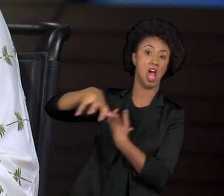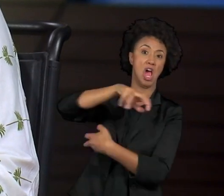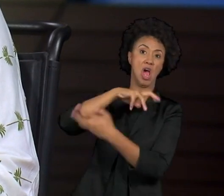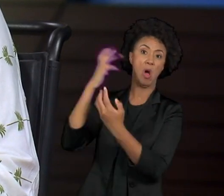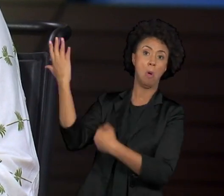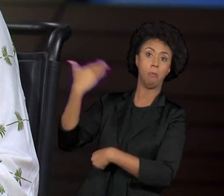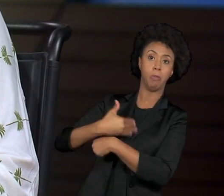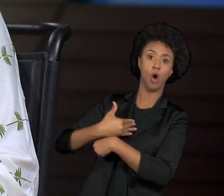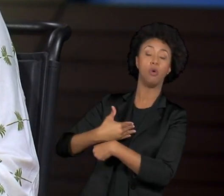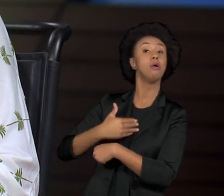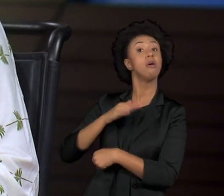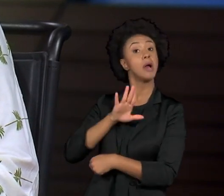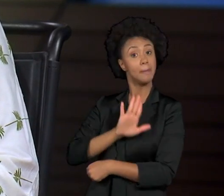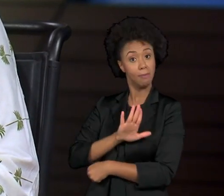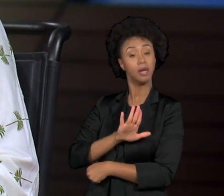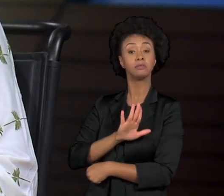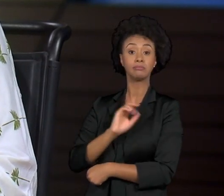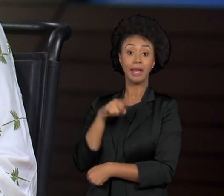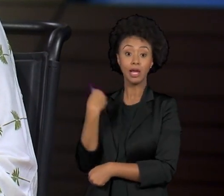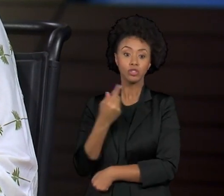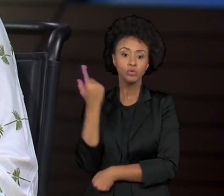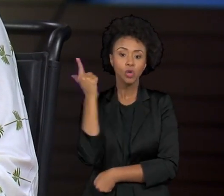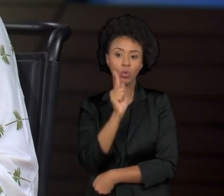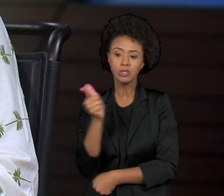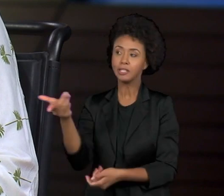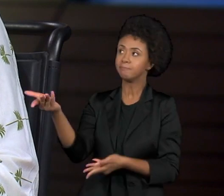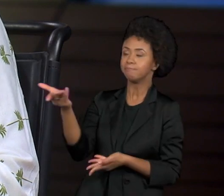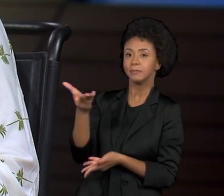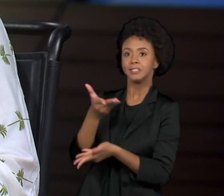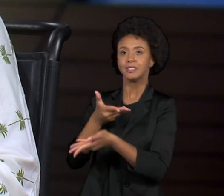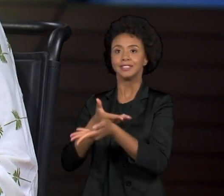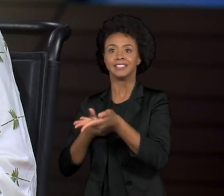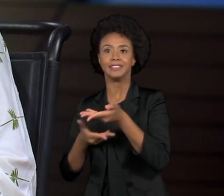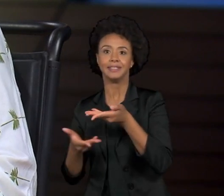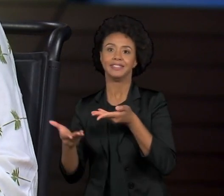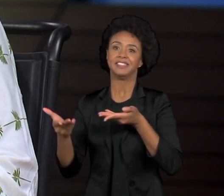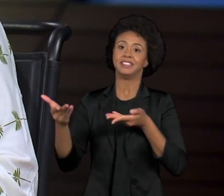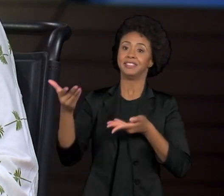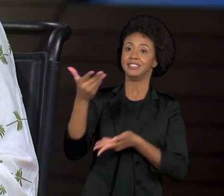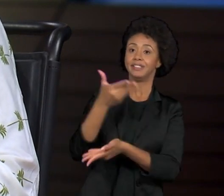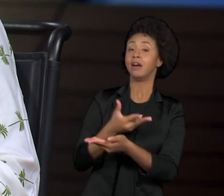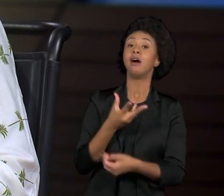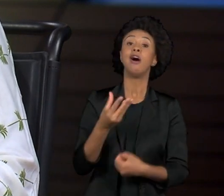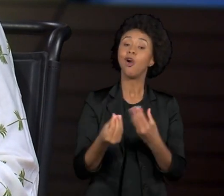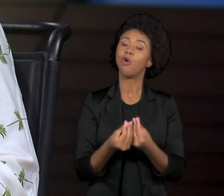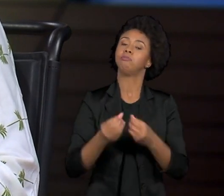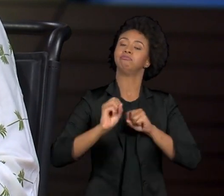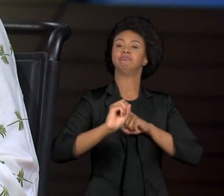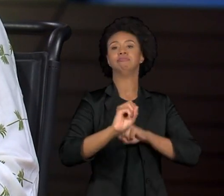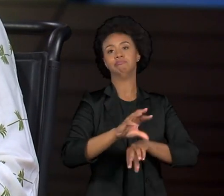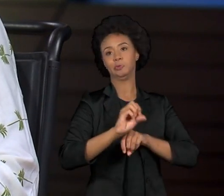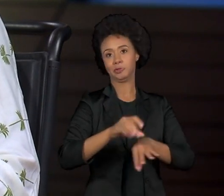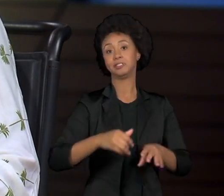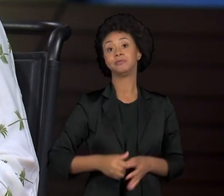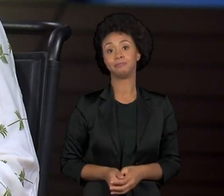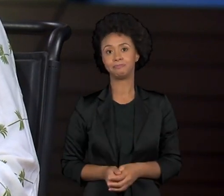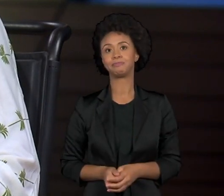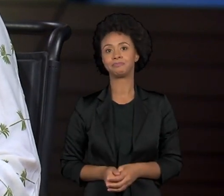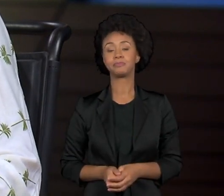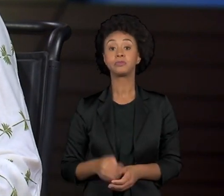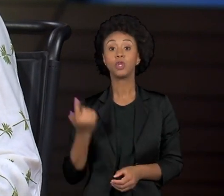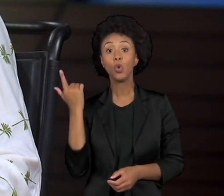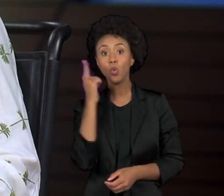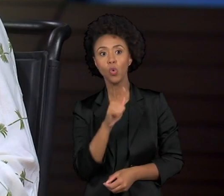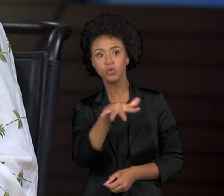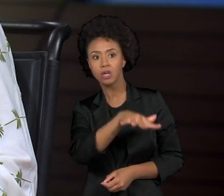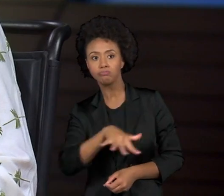a gente conseguir lidar com isso, né, através da educação, assim, desde o começo, essas ações em que faz com que a